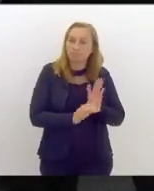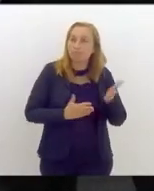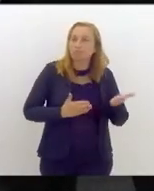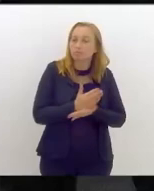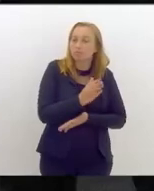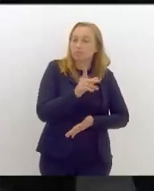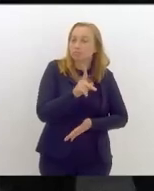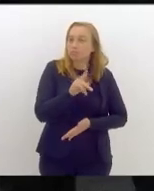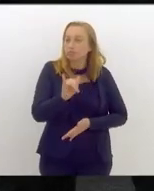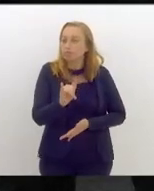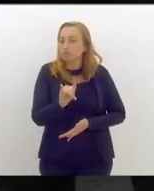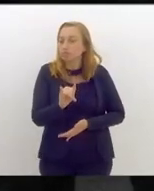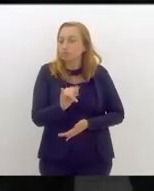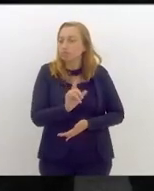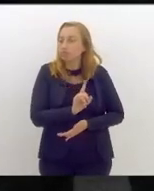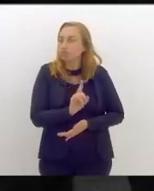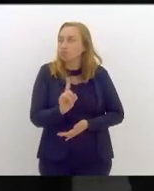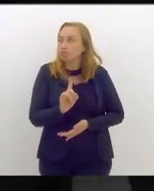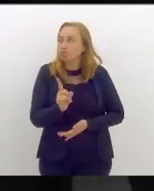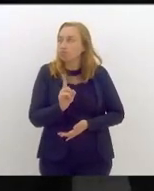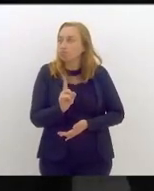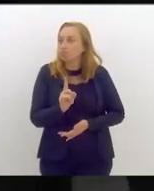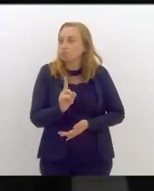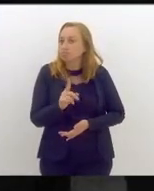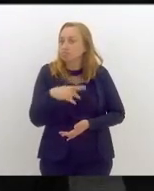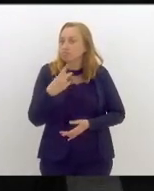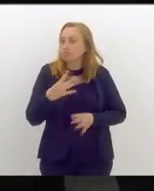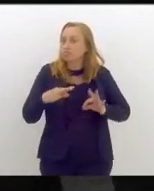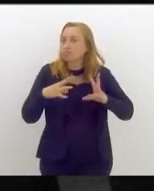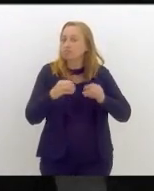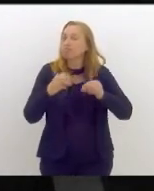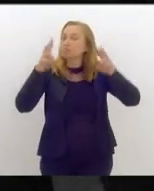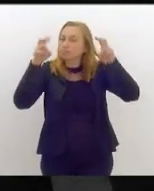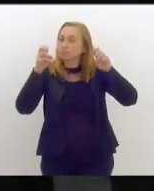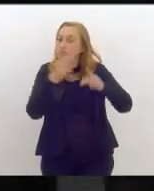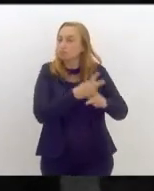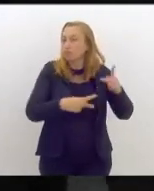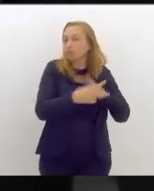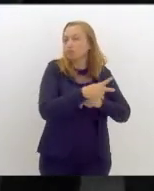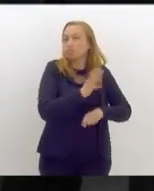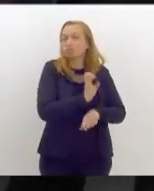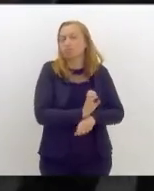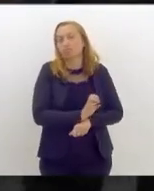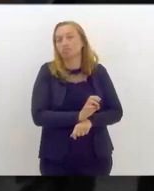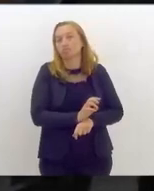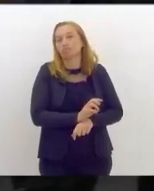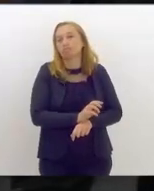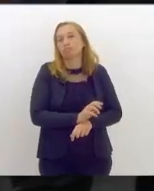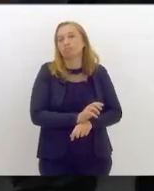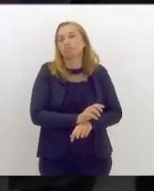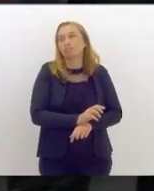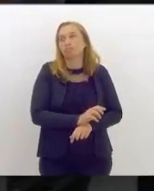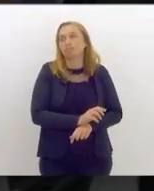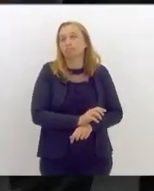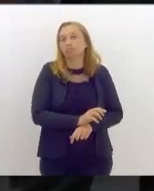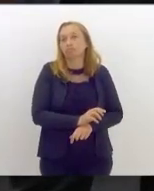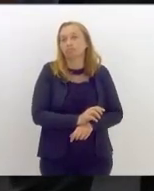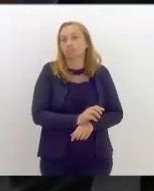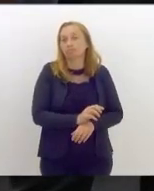CPI não trata de toda a questão previdenciária aqui do estado e aponta